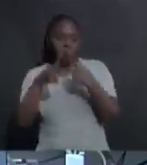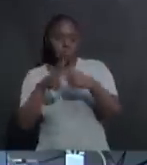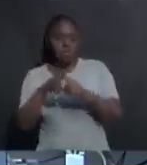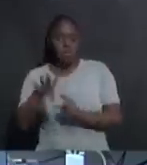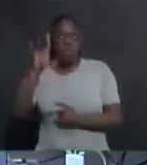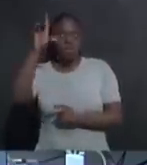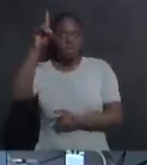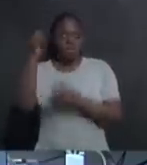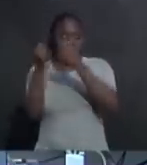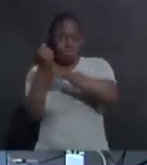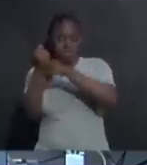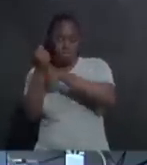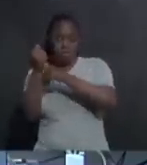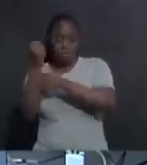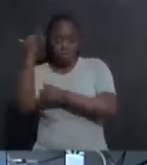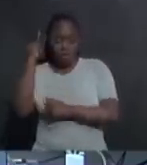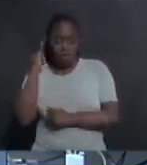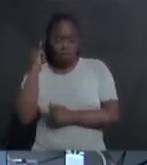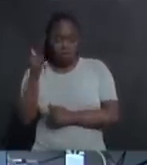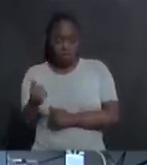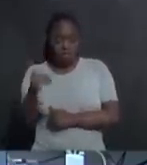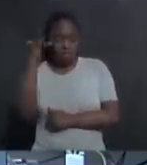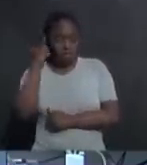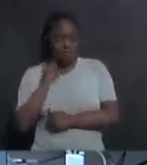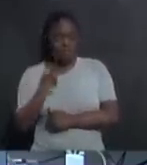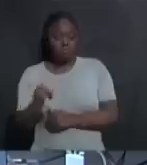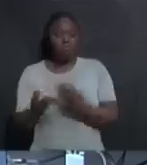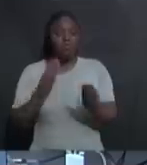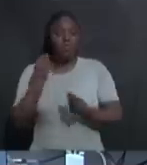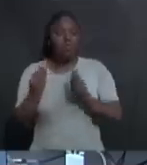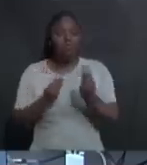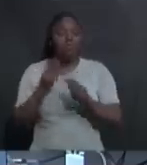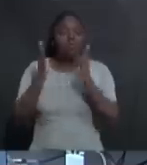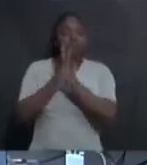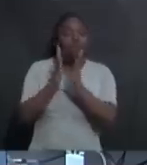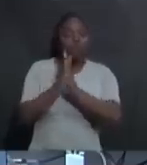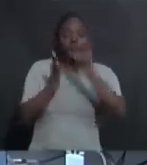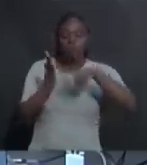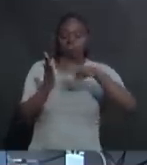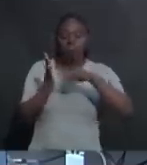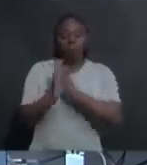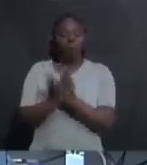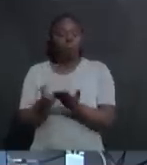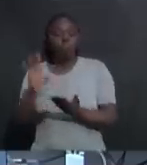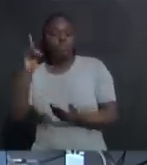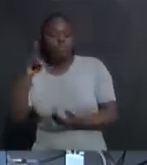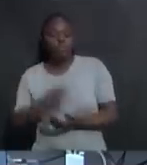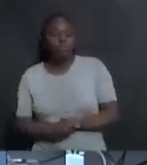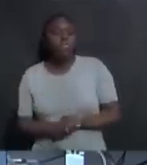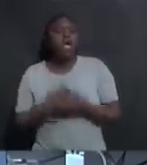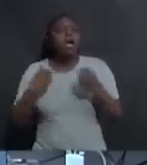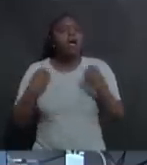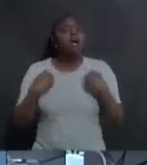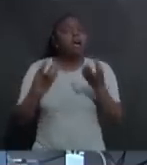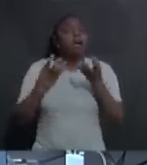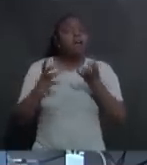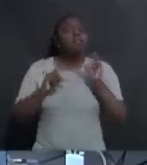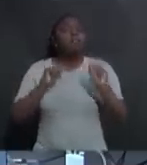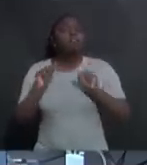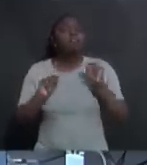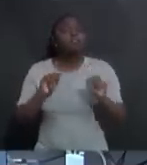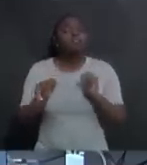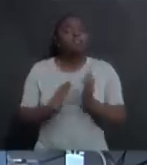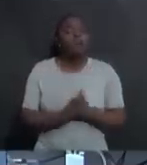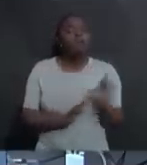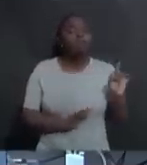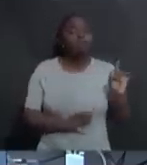profeta, é lendo a Bíblia, é orando. O que, que a maioria de nós quer? Está andando na rua assim, de repente tem um...